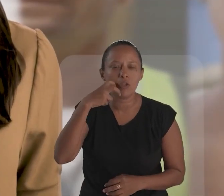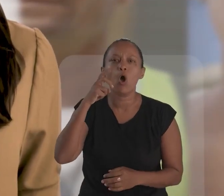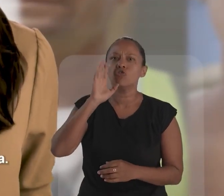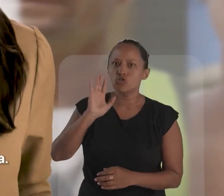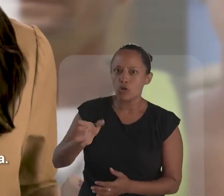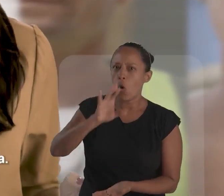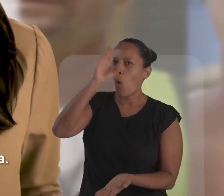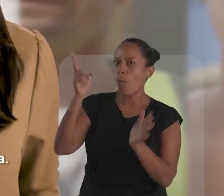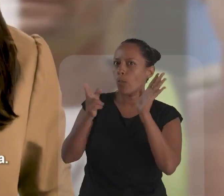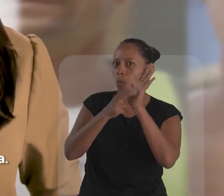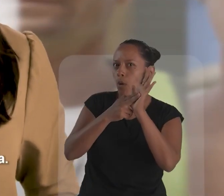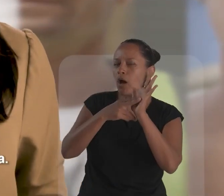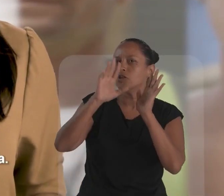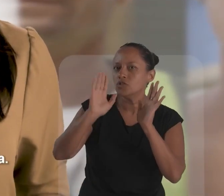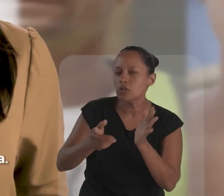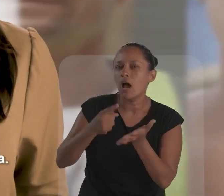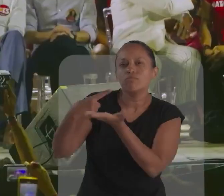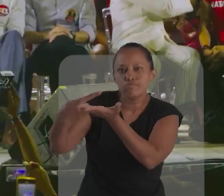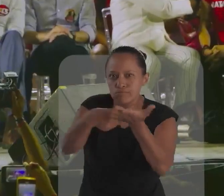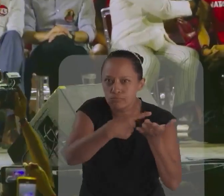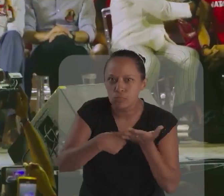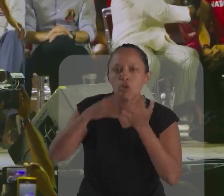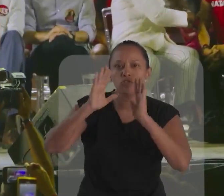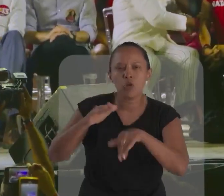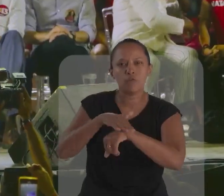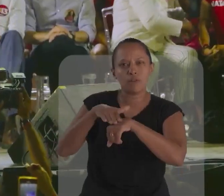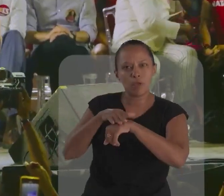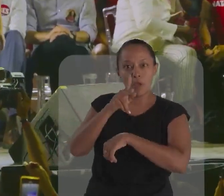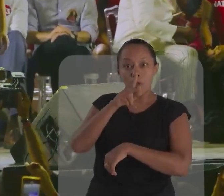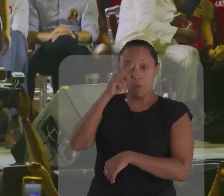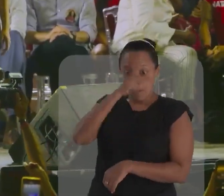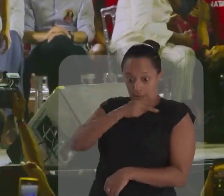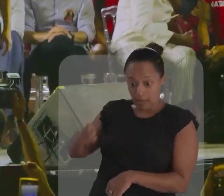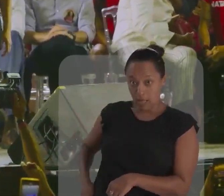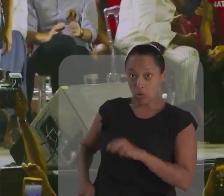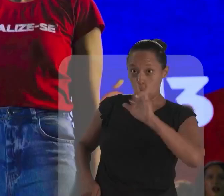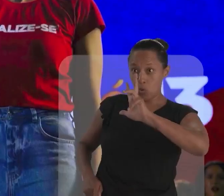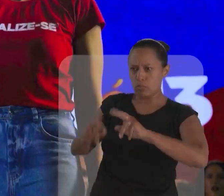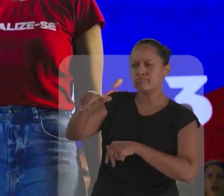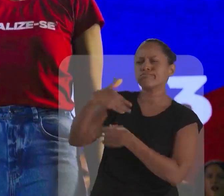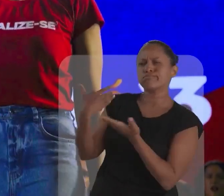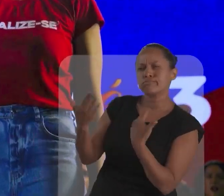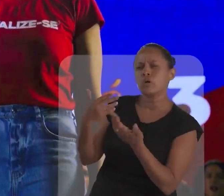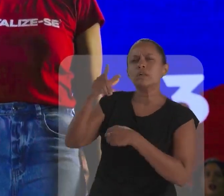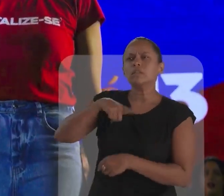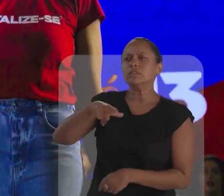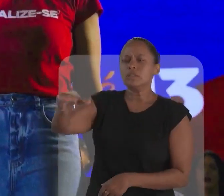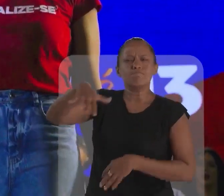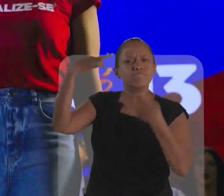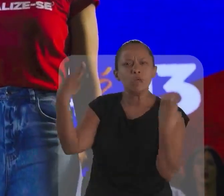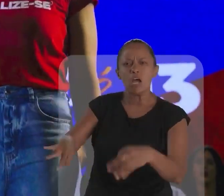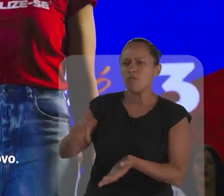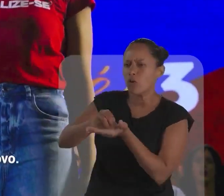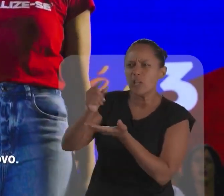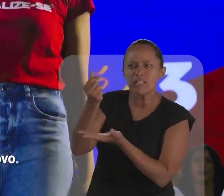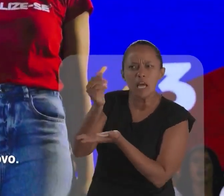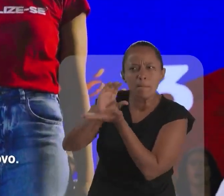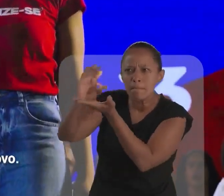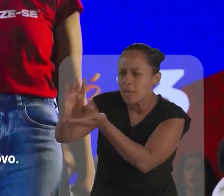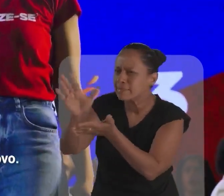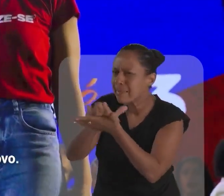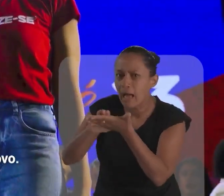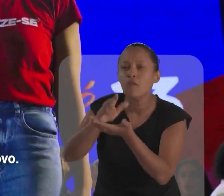já existe e eu já falei com o presidente Lula. Você pode ter certeza, querida Natália, que não faltará dinheiro para